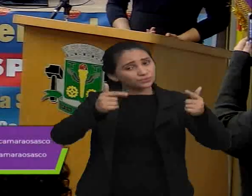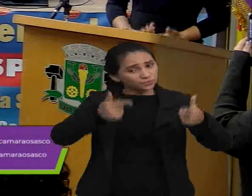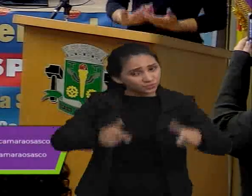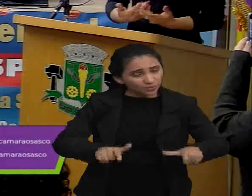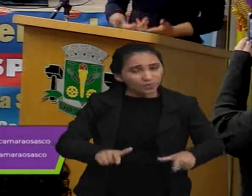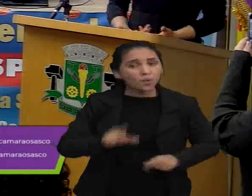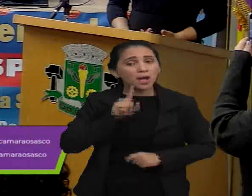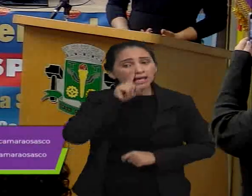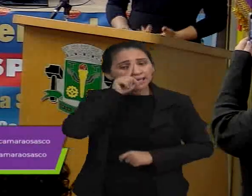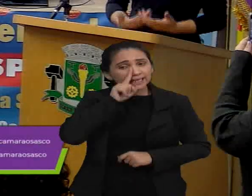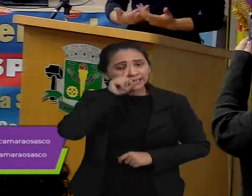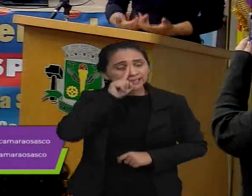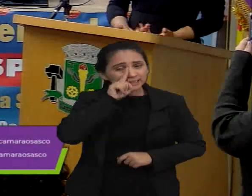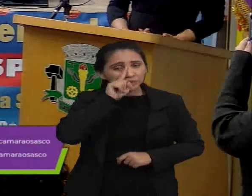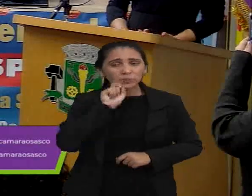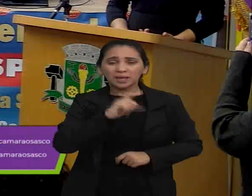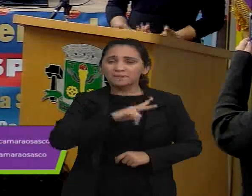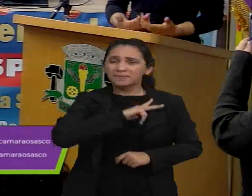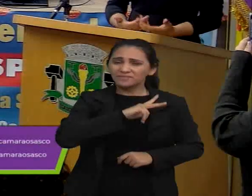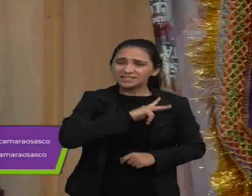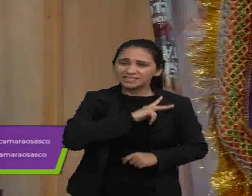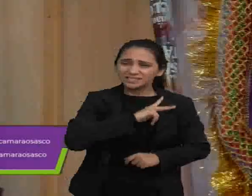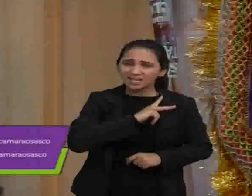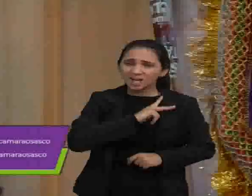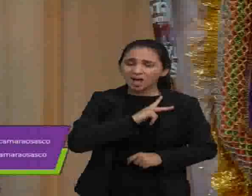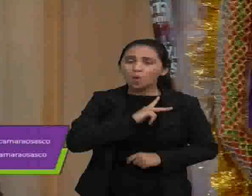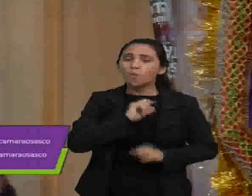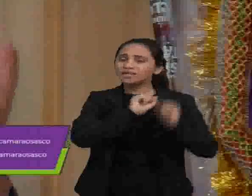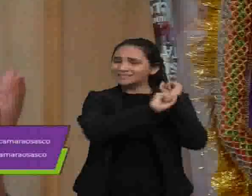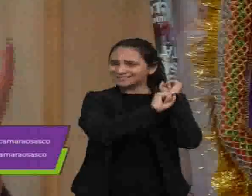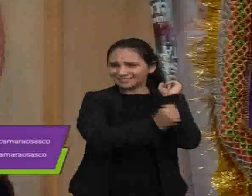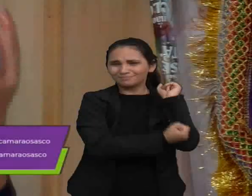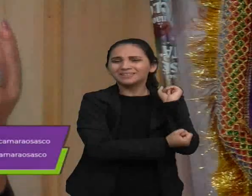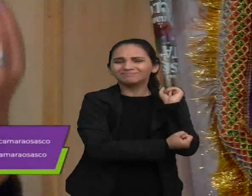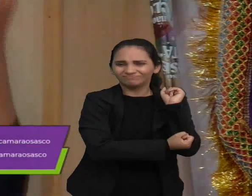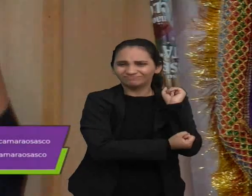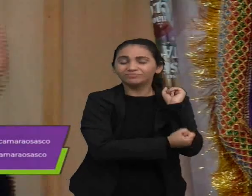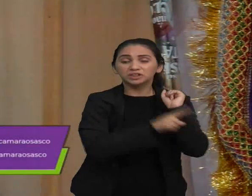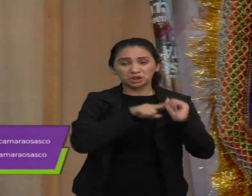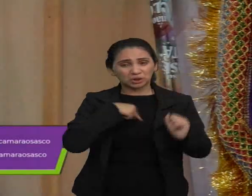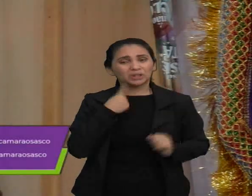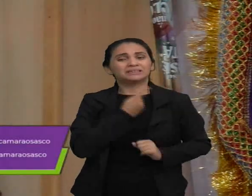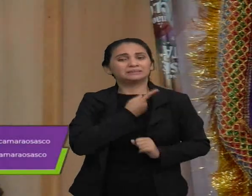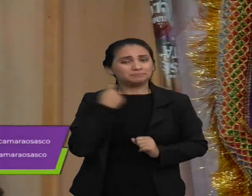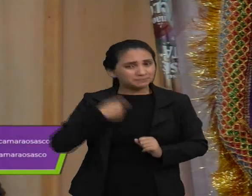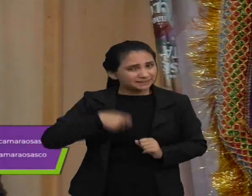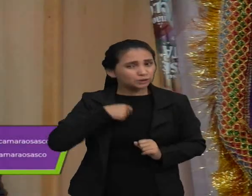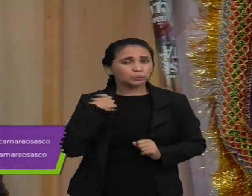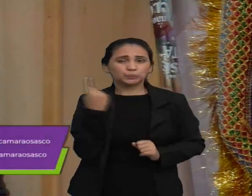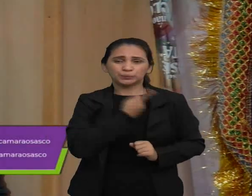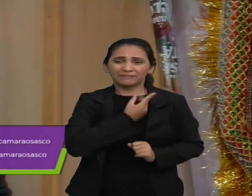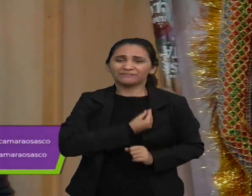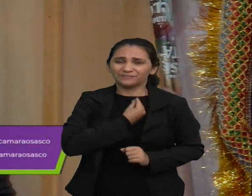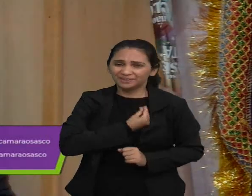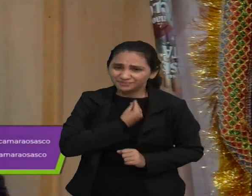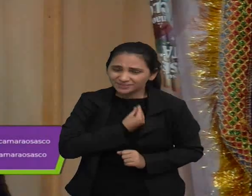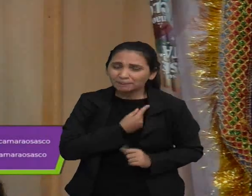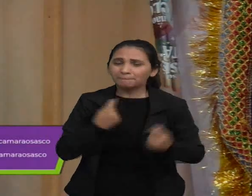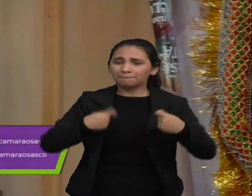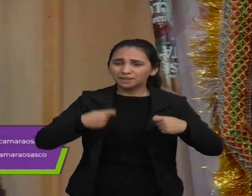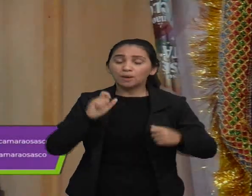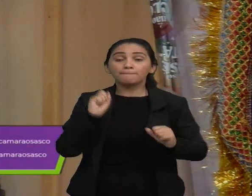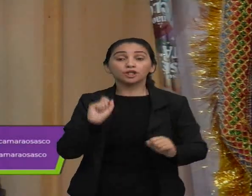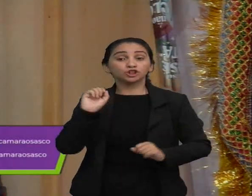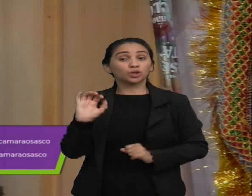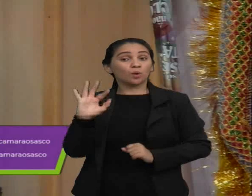do risco da privatização para a qualidade da água que todo mundo precisa dela para viver e do que